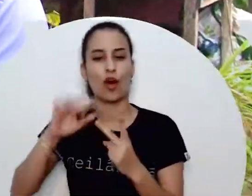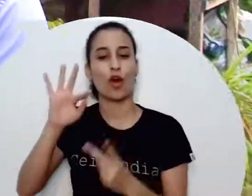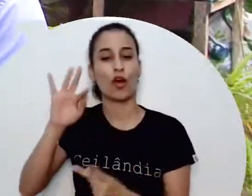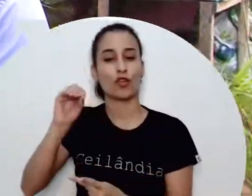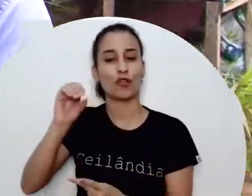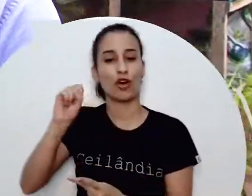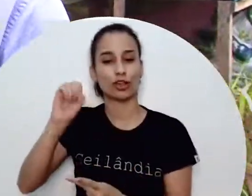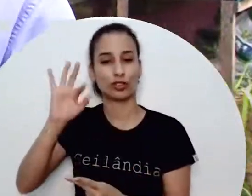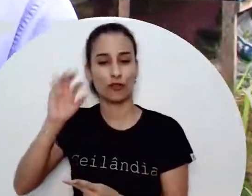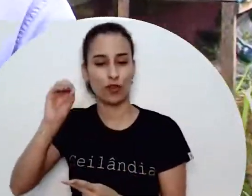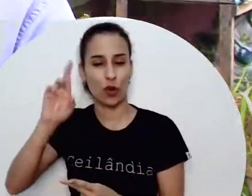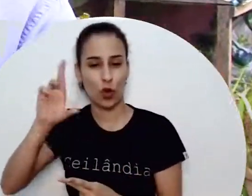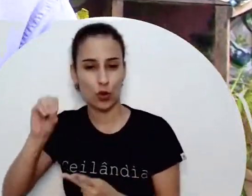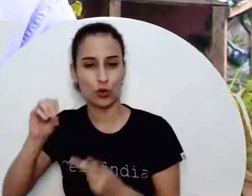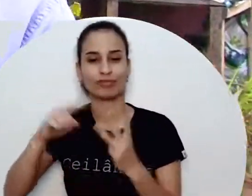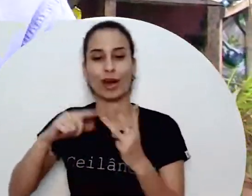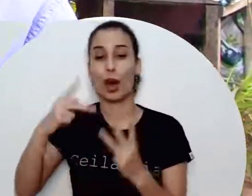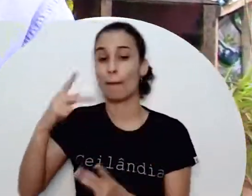assim